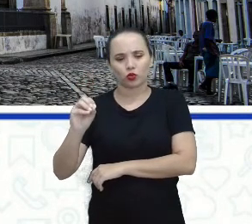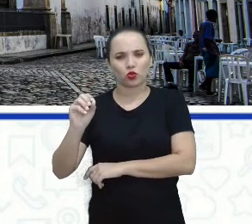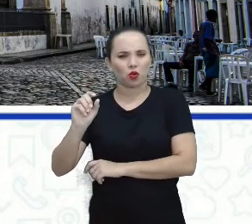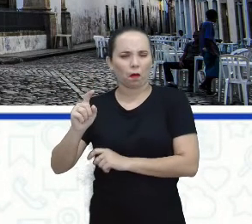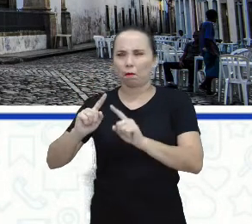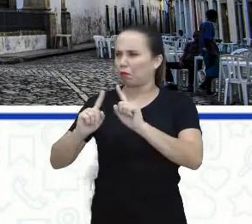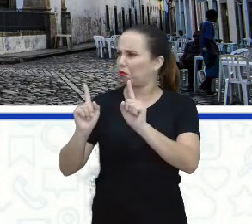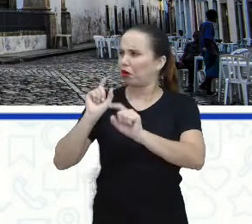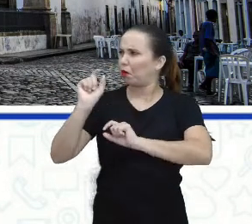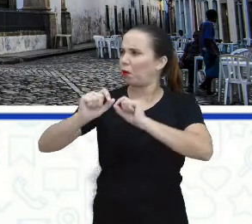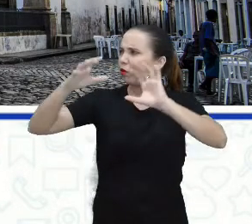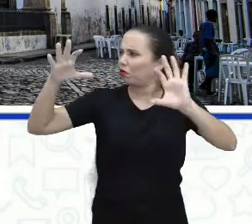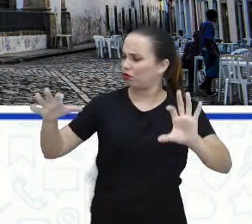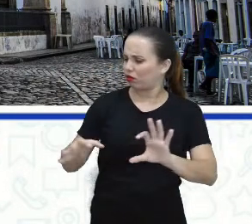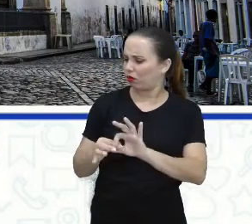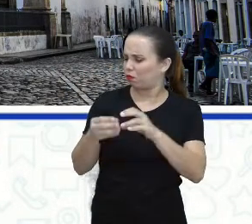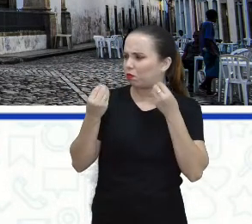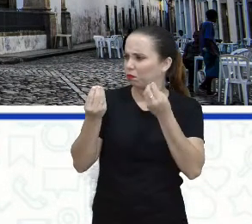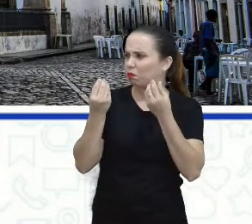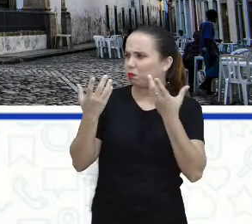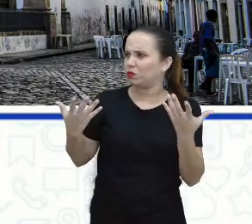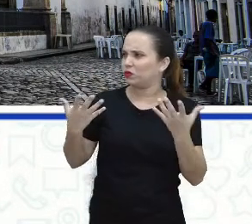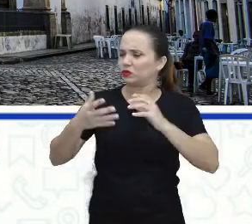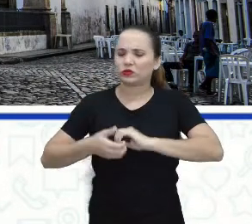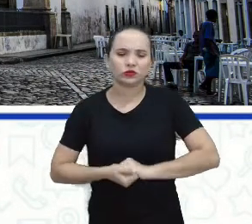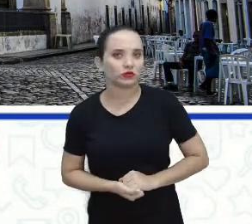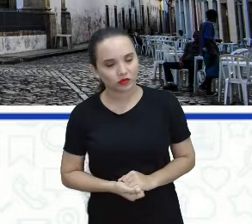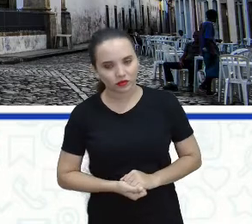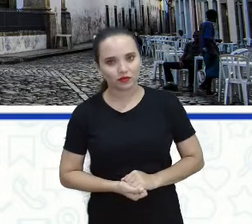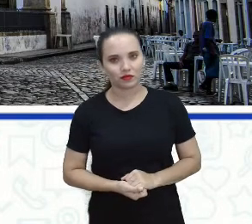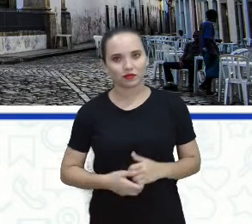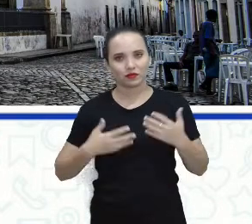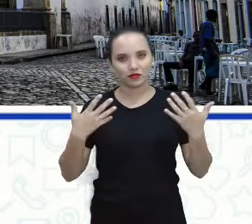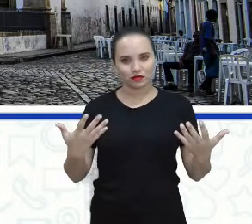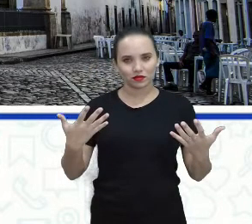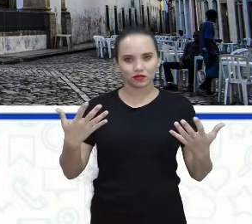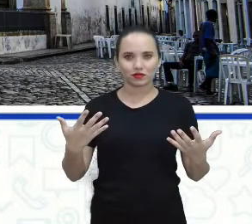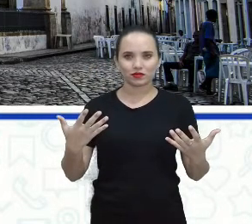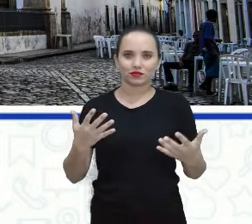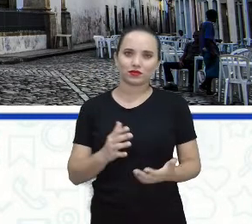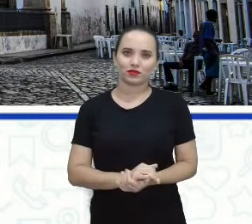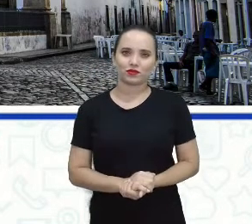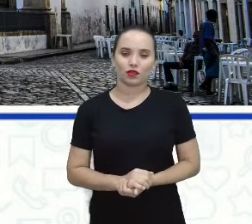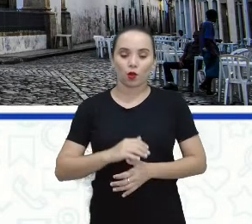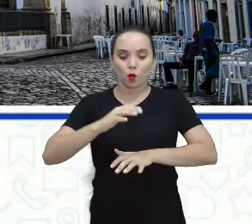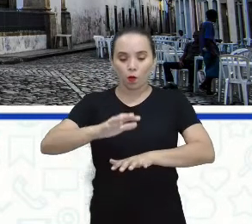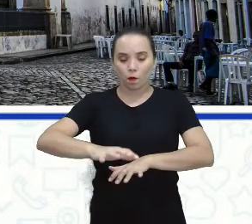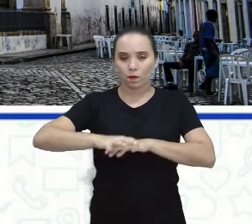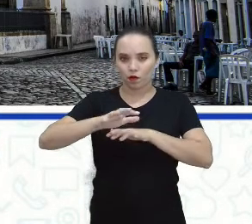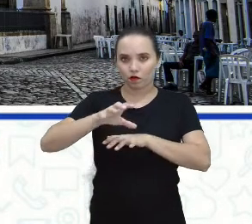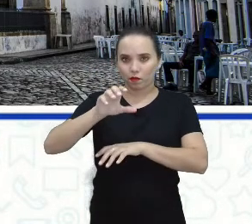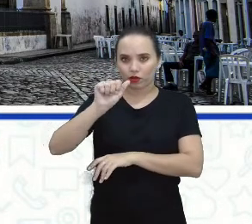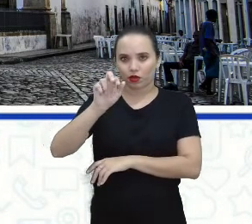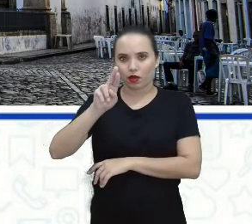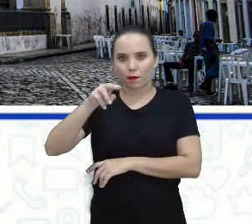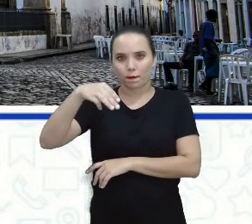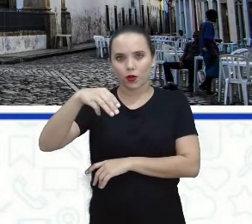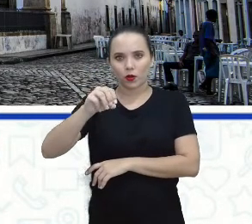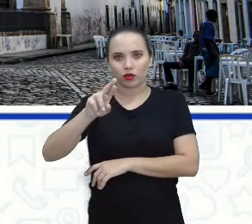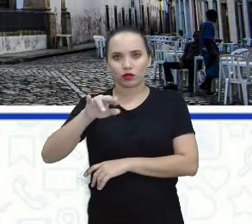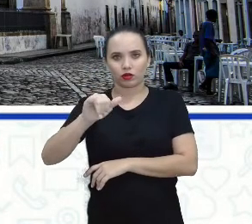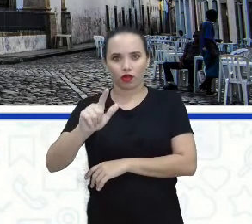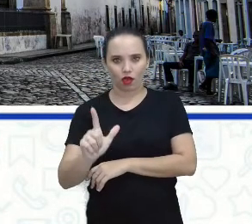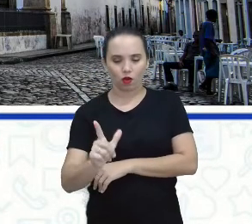igreja barroca, com o movimento armorial? Bom, o movimento armorial foi lançado, teve o